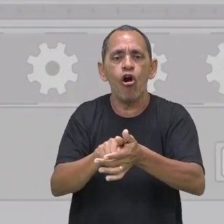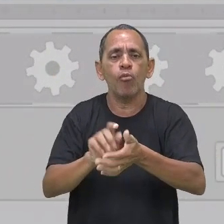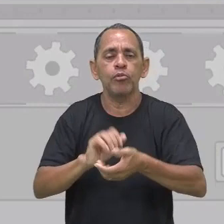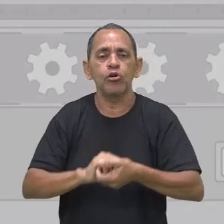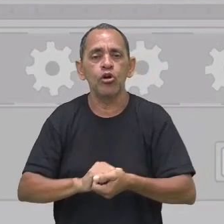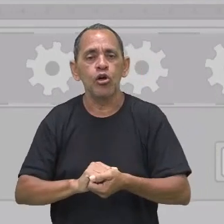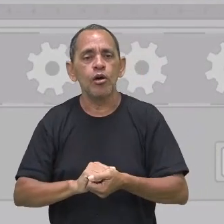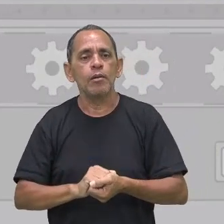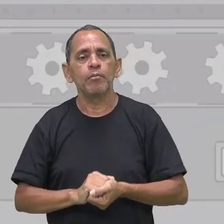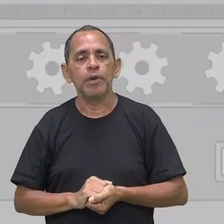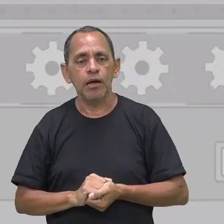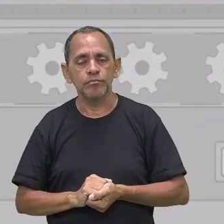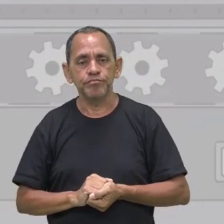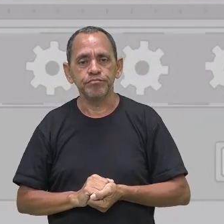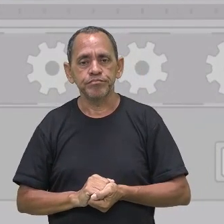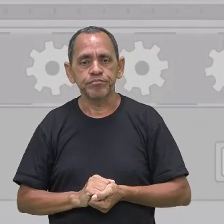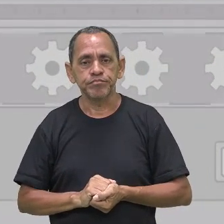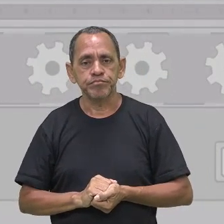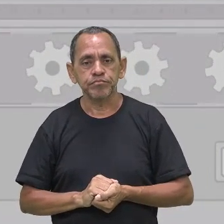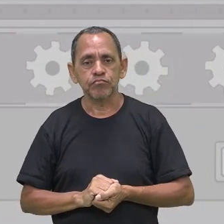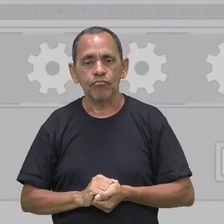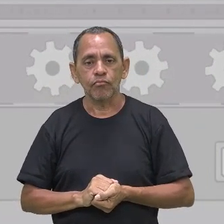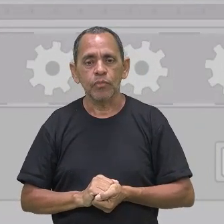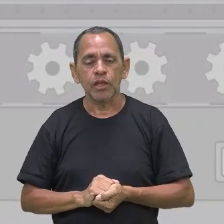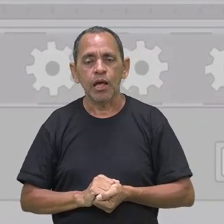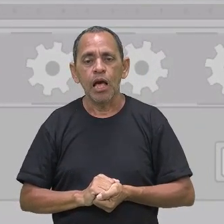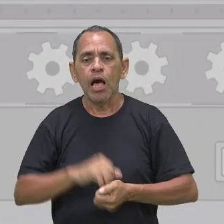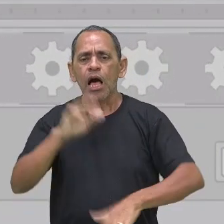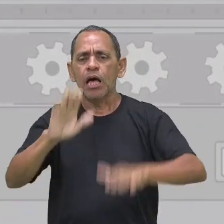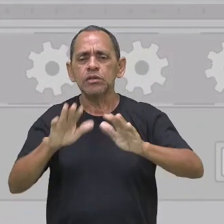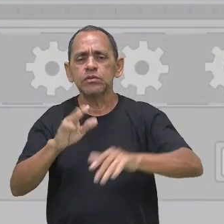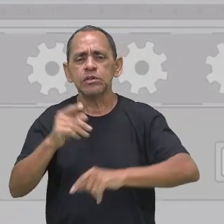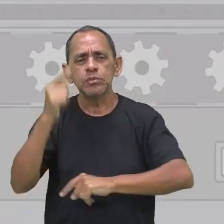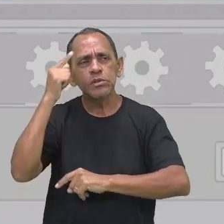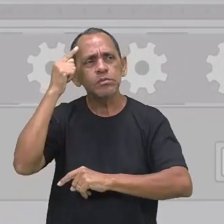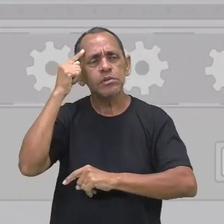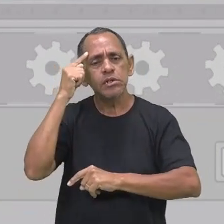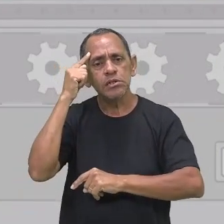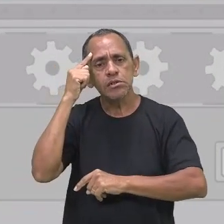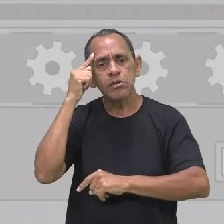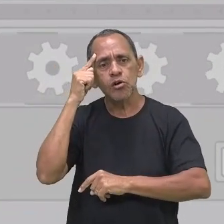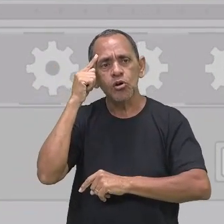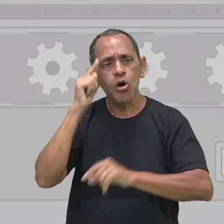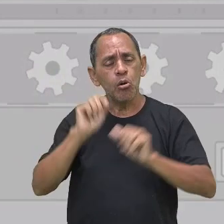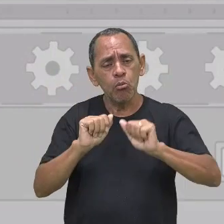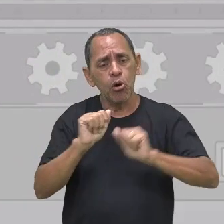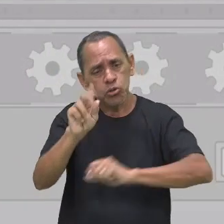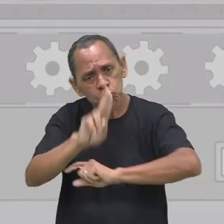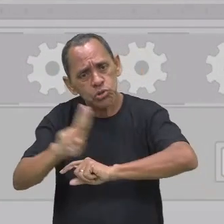livre. Então, em vez de você usar o tempo livre, segundo